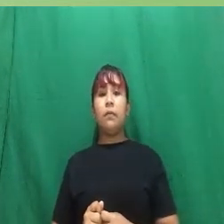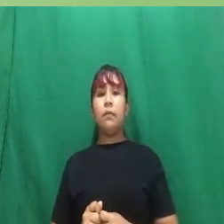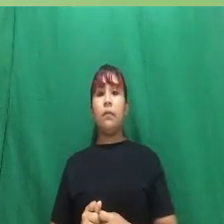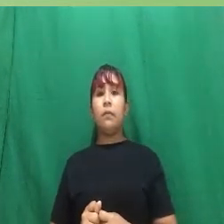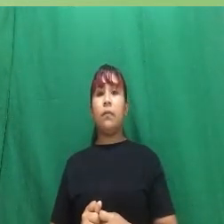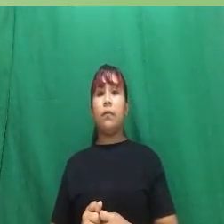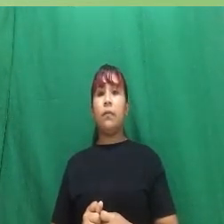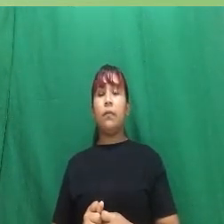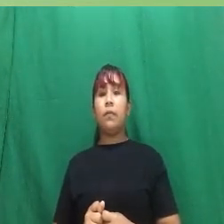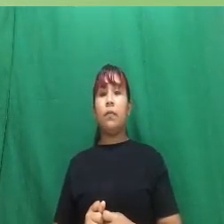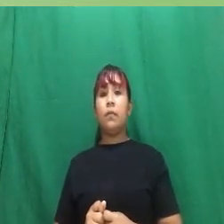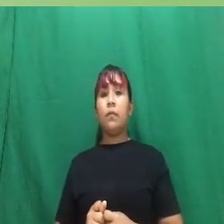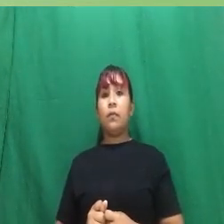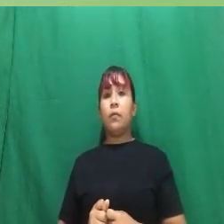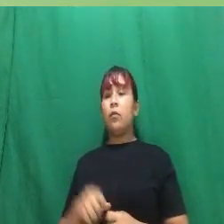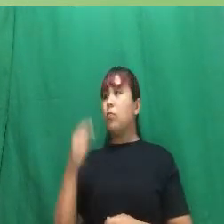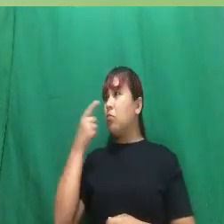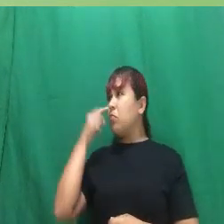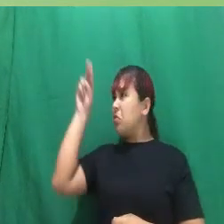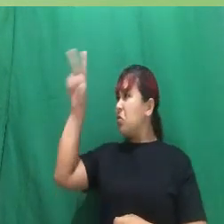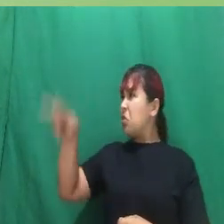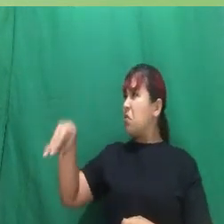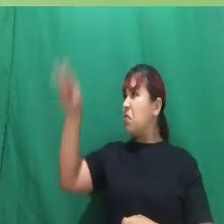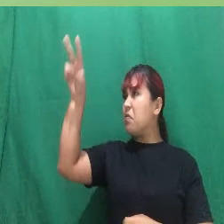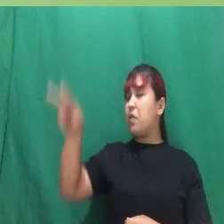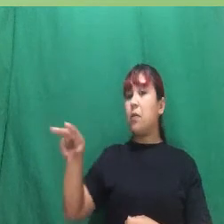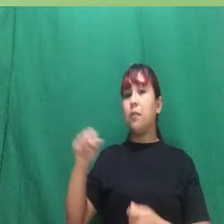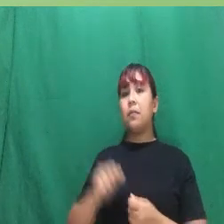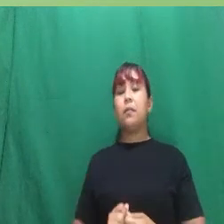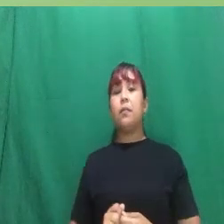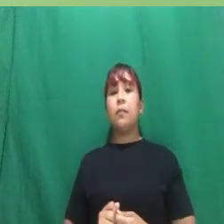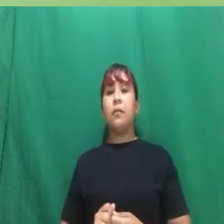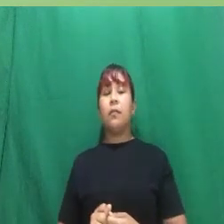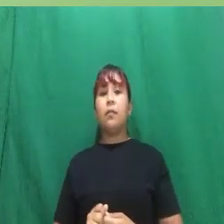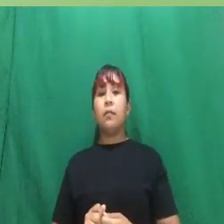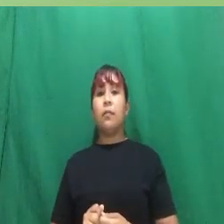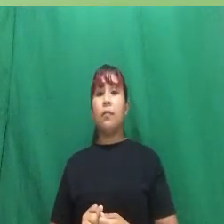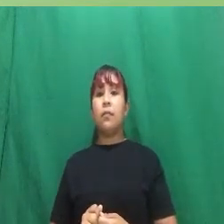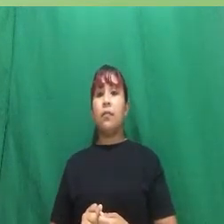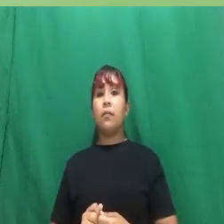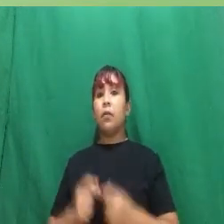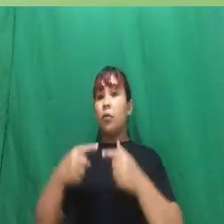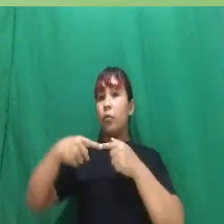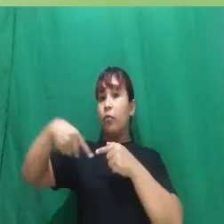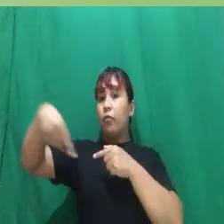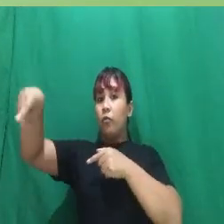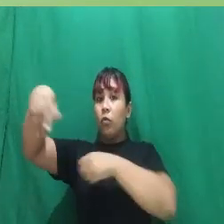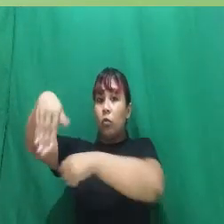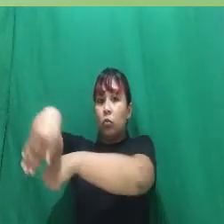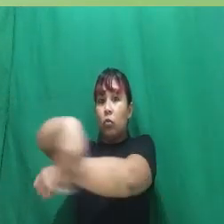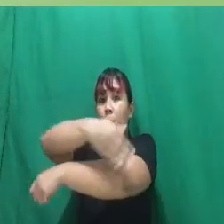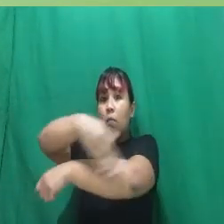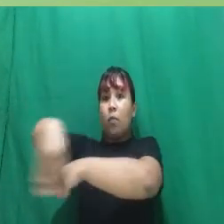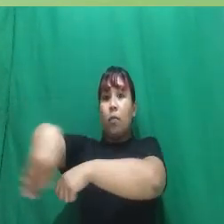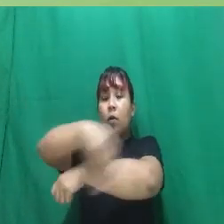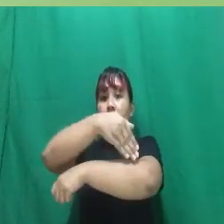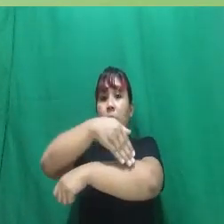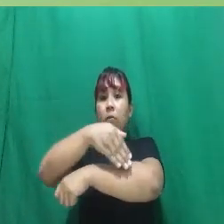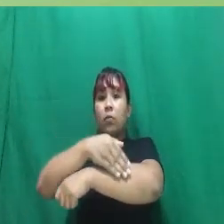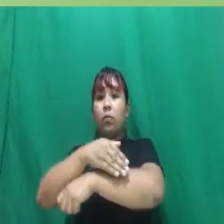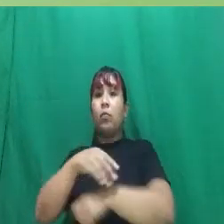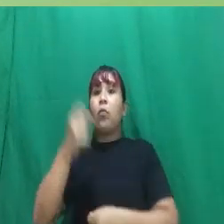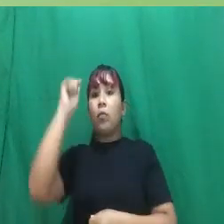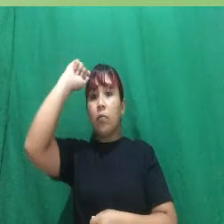feitos assim esses testes para ver como era que era a reação das pessoas. E com o negro já pensava que era ladrão, com o branco não.